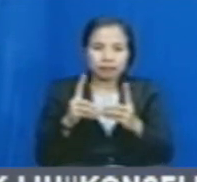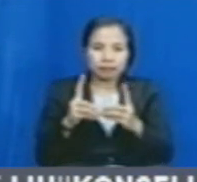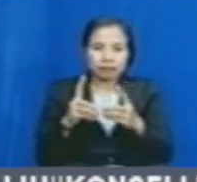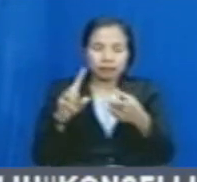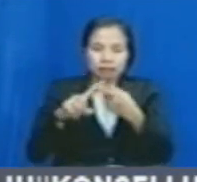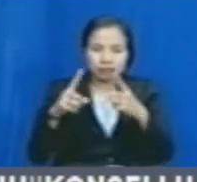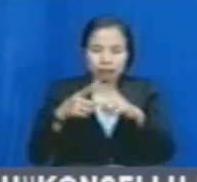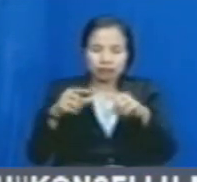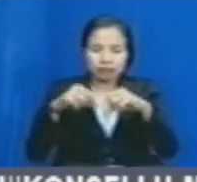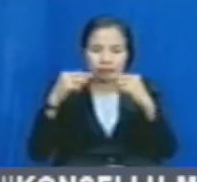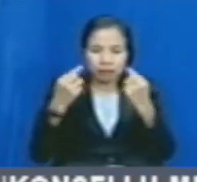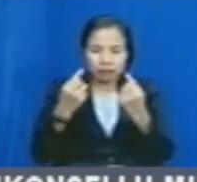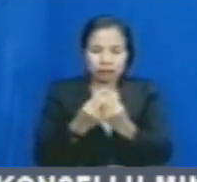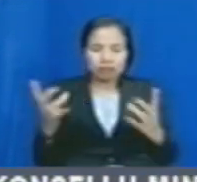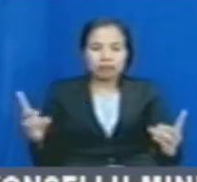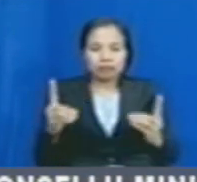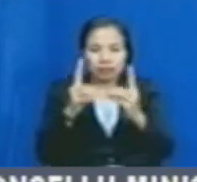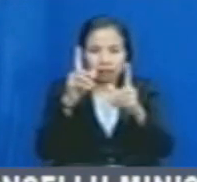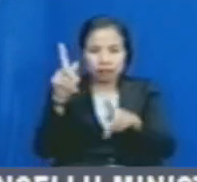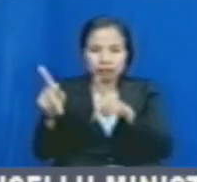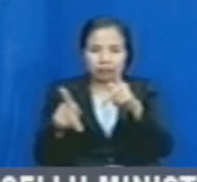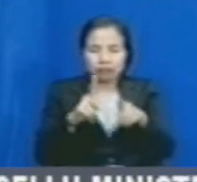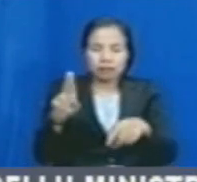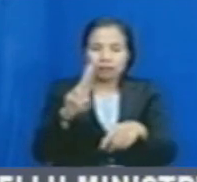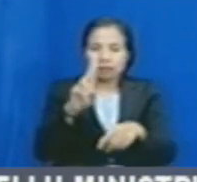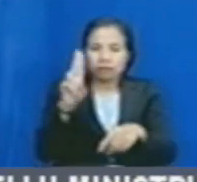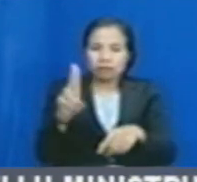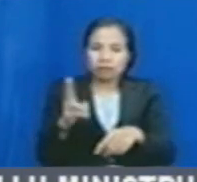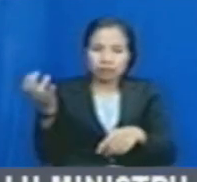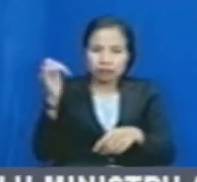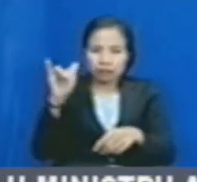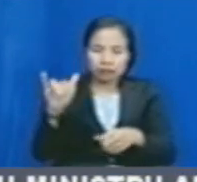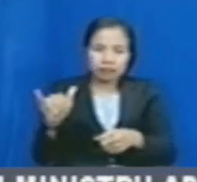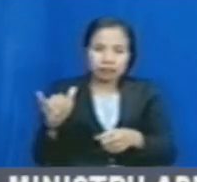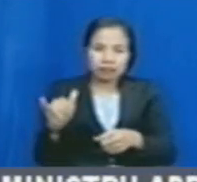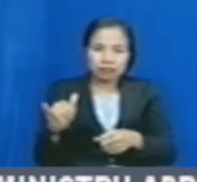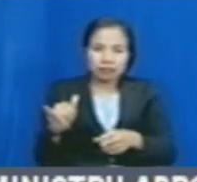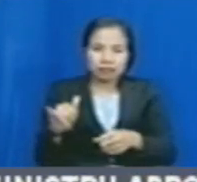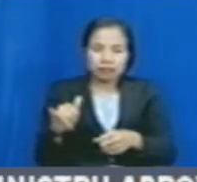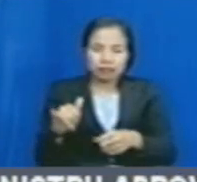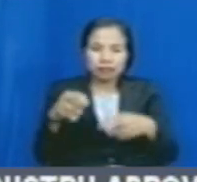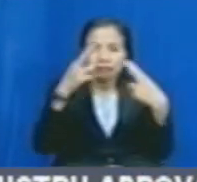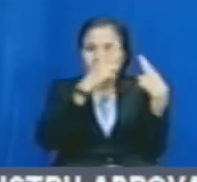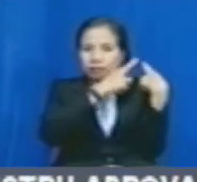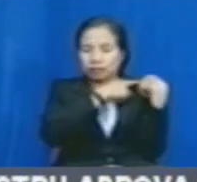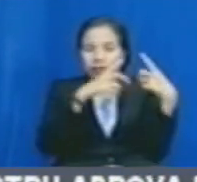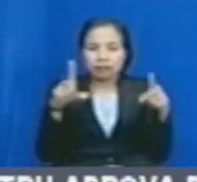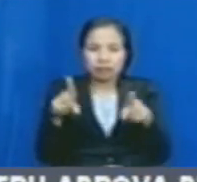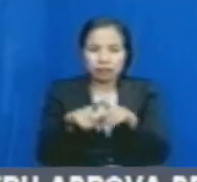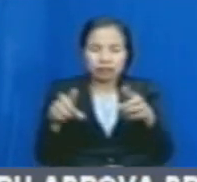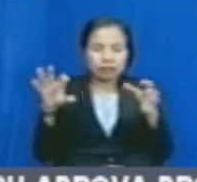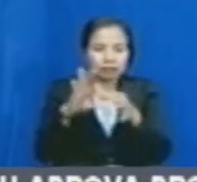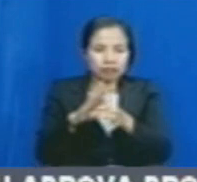arte marciais asoro comunidade uja sira nia poder hanesan membro arte